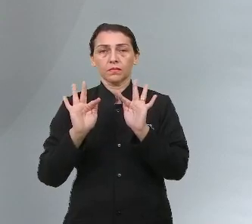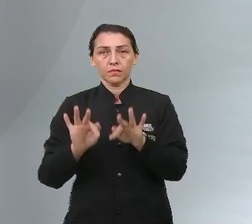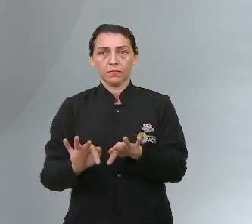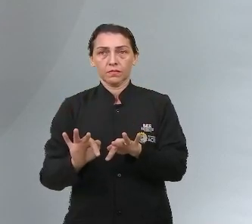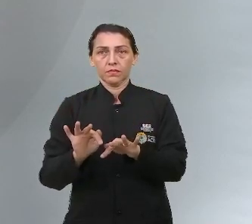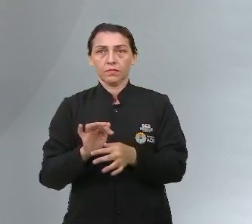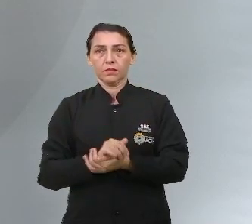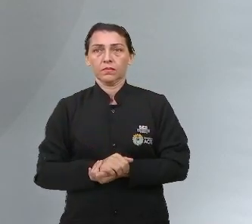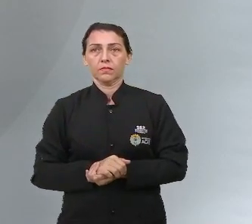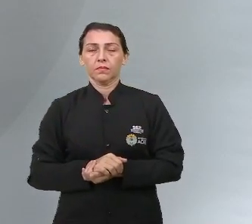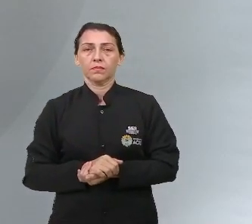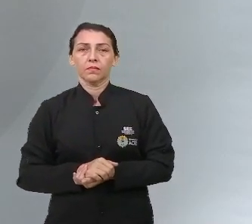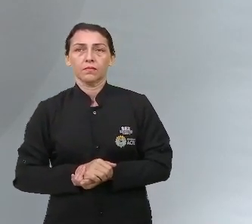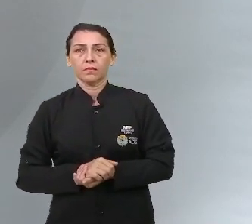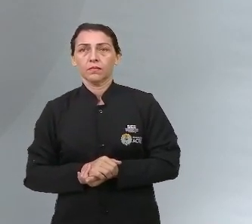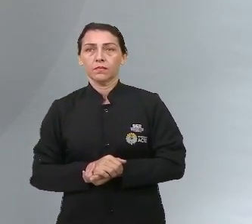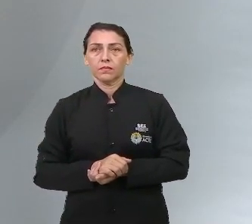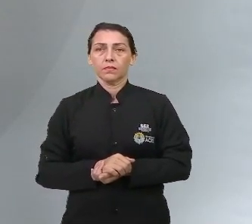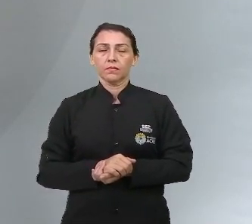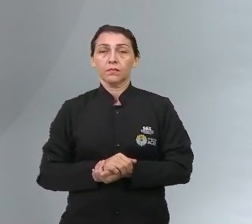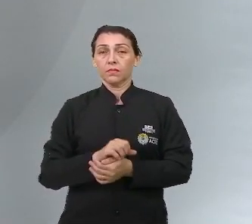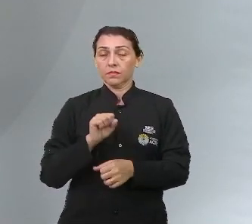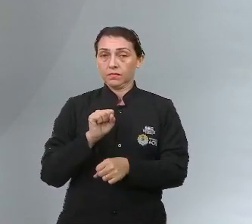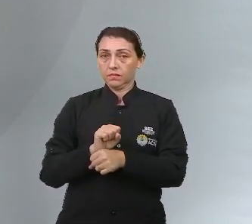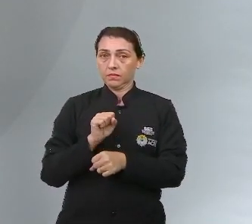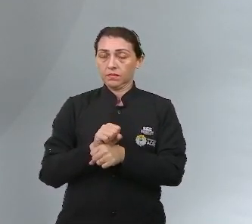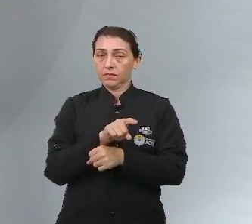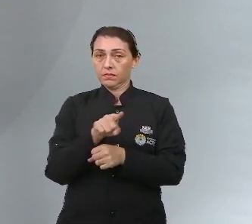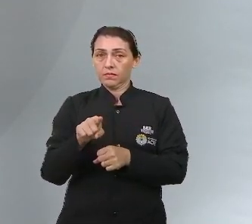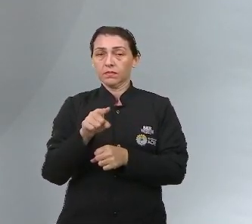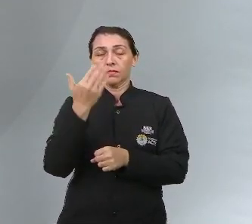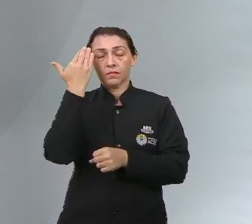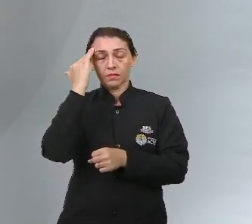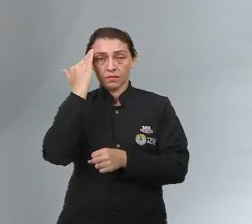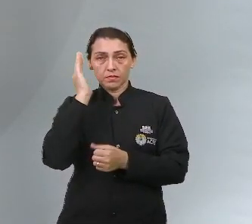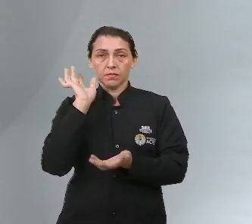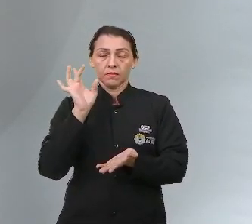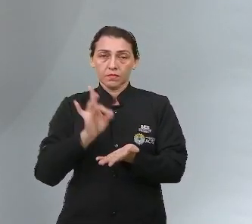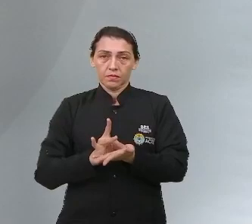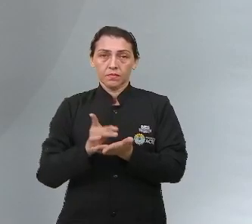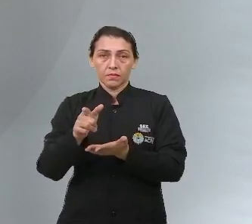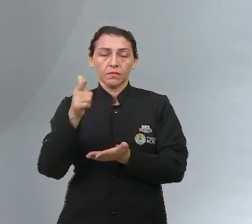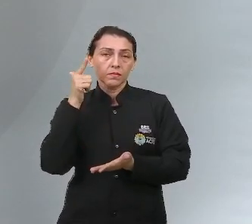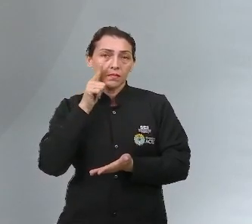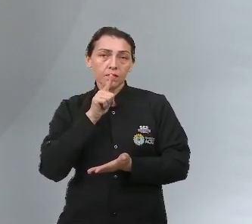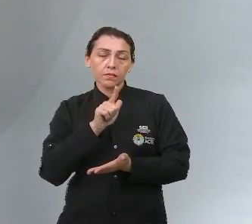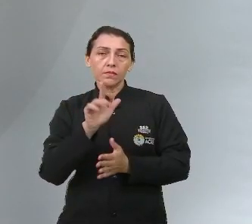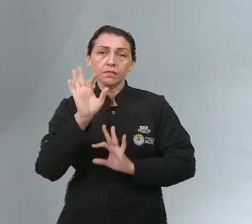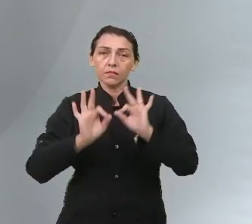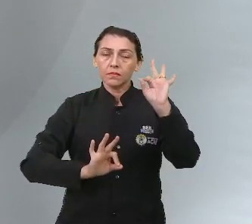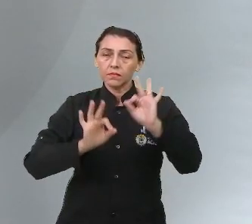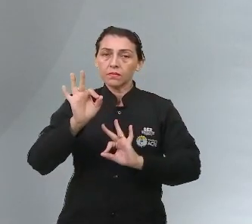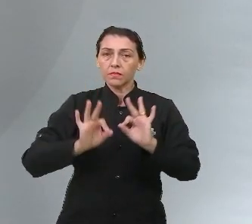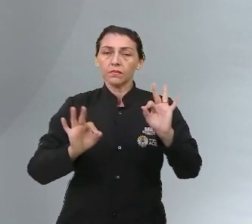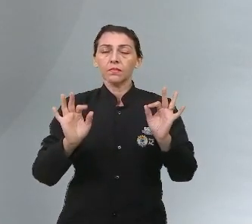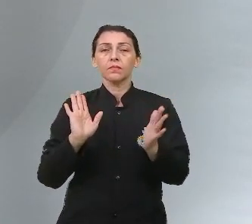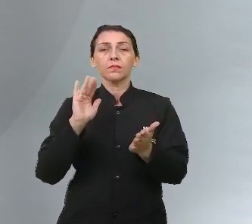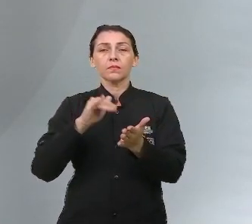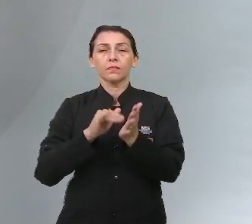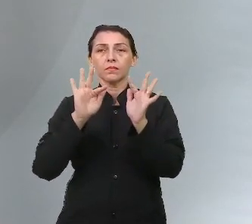fechar. Então é isso, pessoal. Espero ter sanado as dúvidas de vocês, que vocês consigam elaborar uma